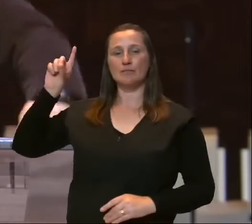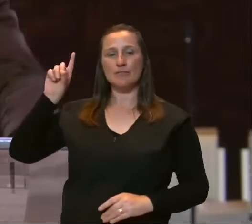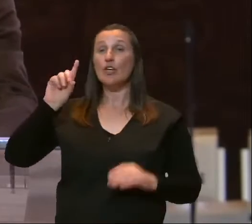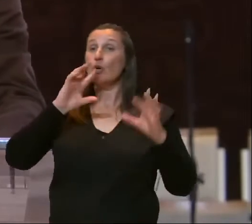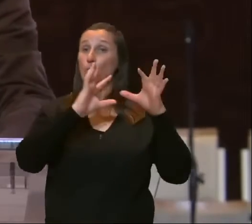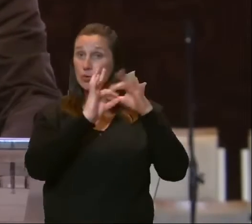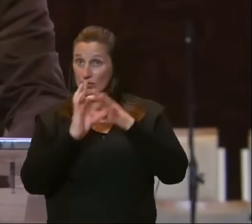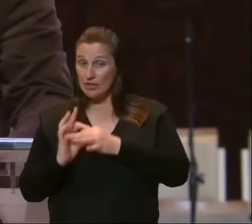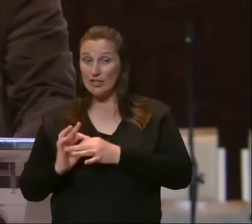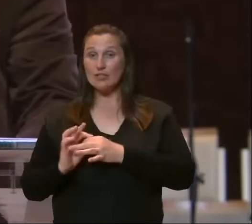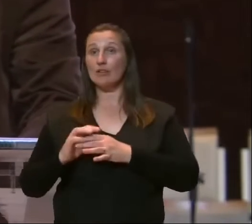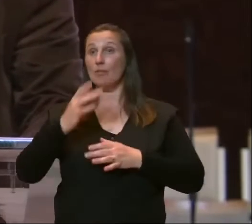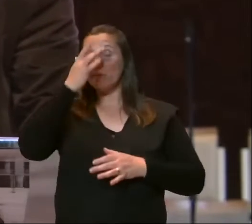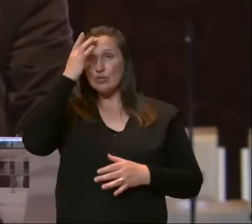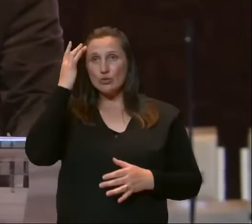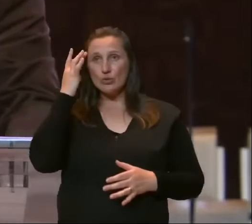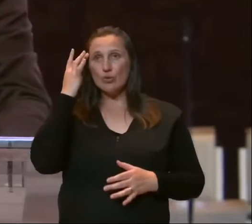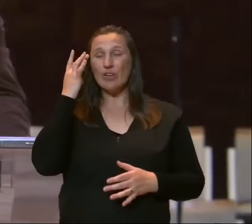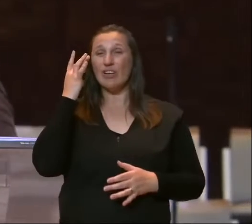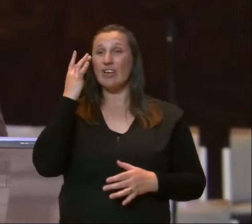clamando a Deus.